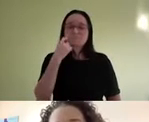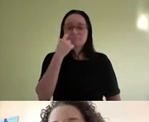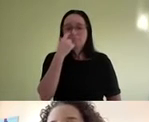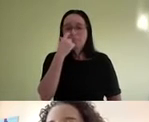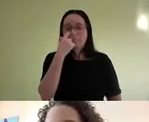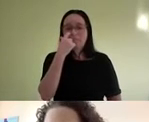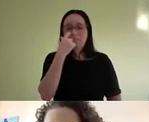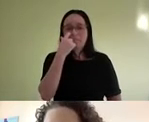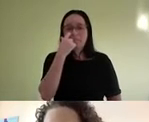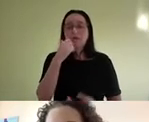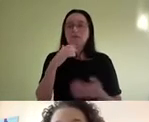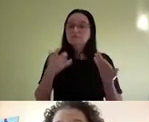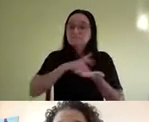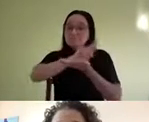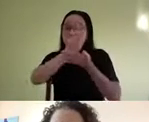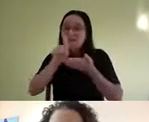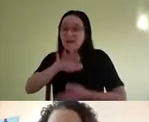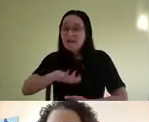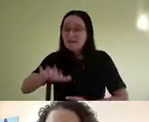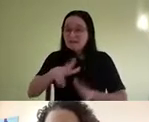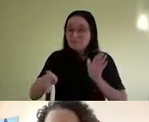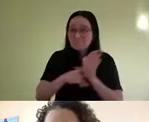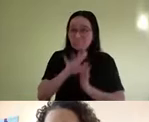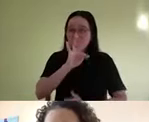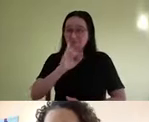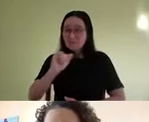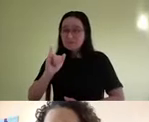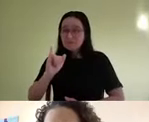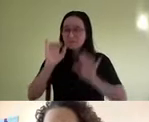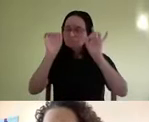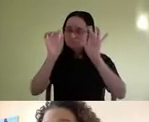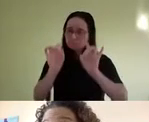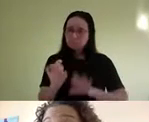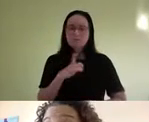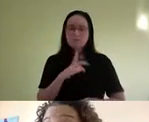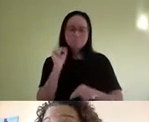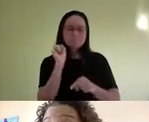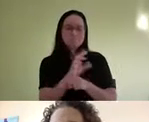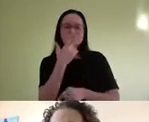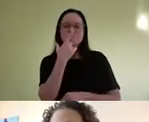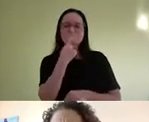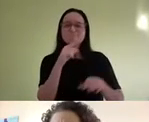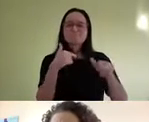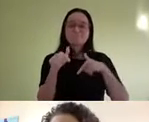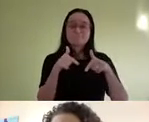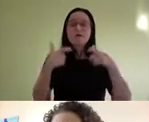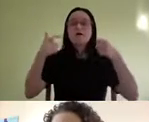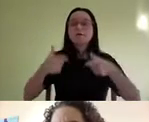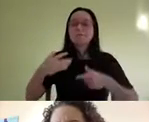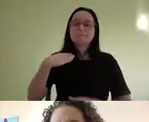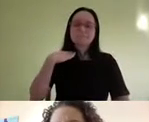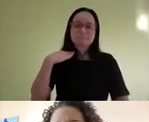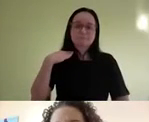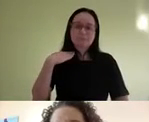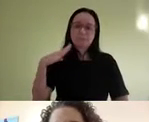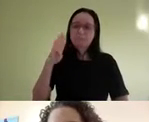você se especializar, tá? Então quando eu consegui o meu primeiro emprego, eu consegui num banco e a priori, assim,